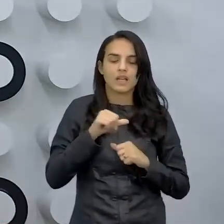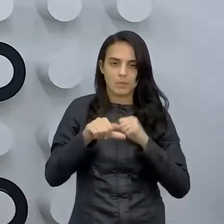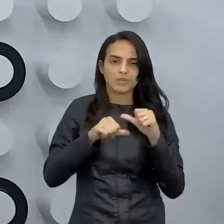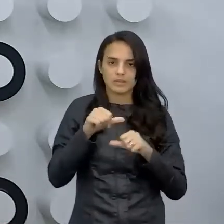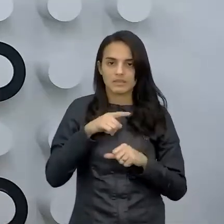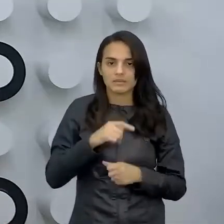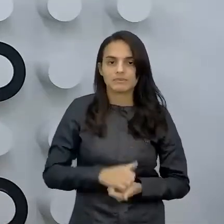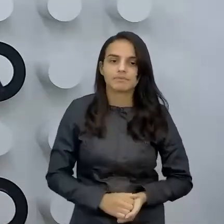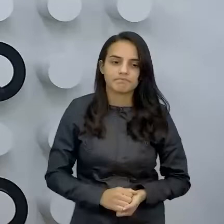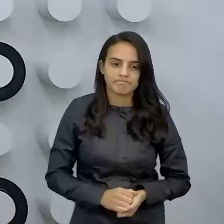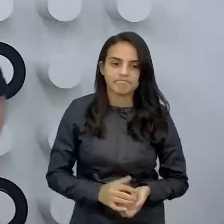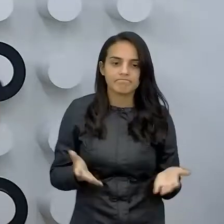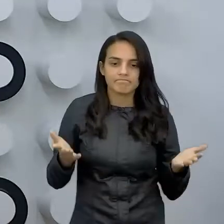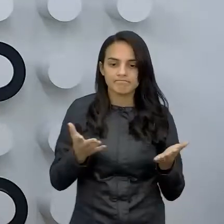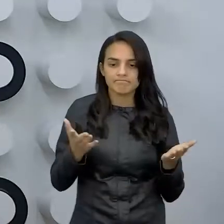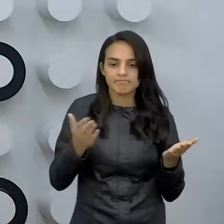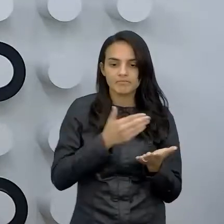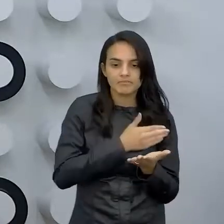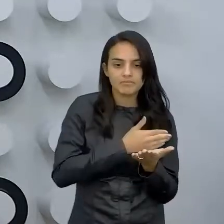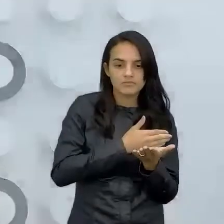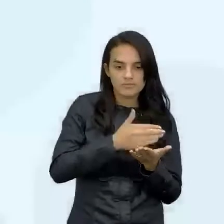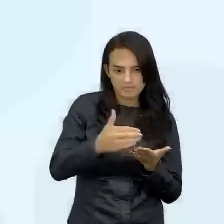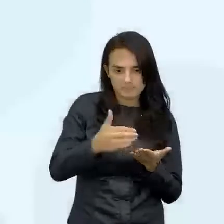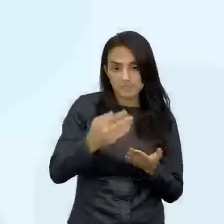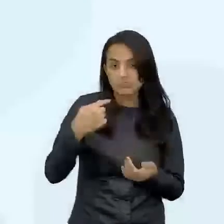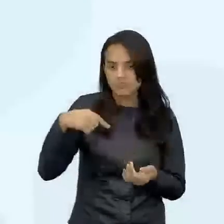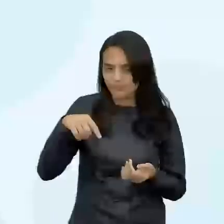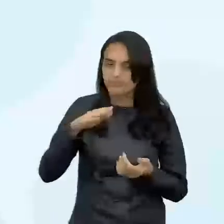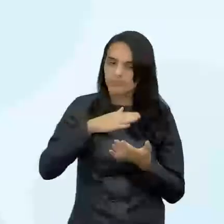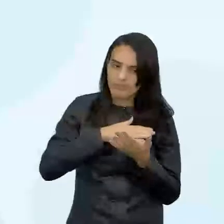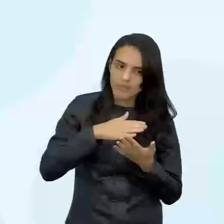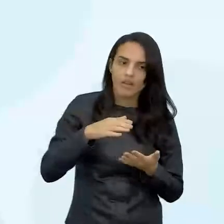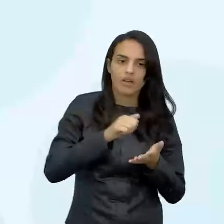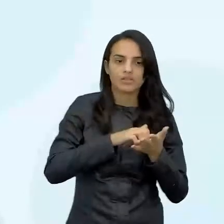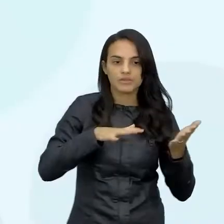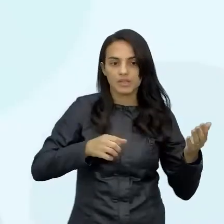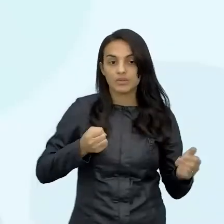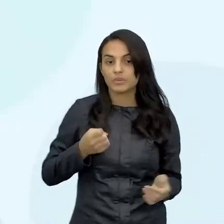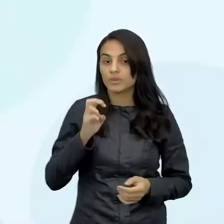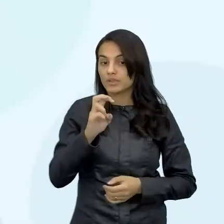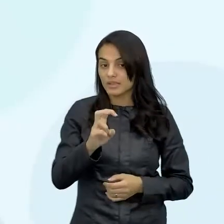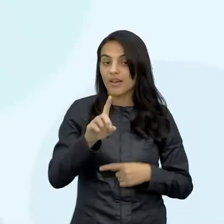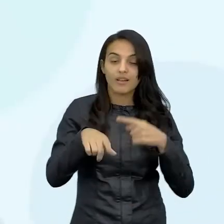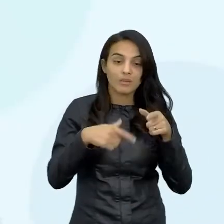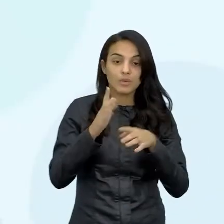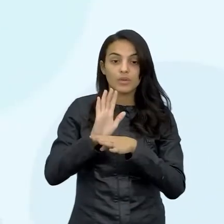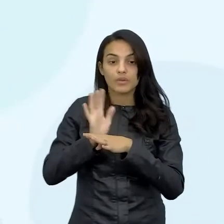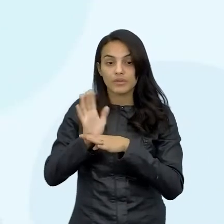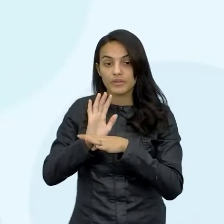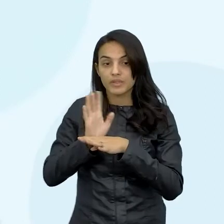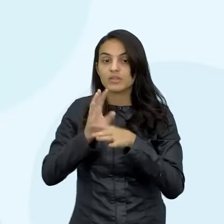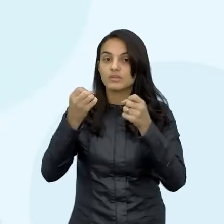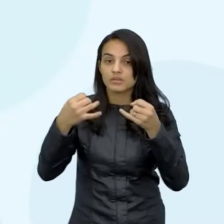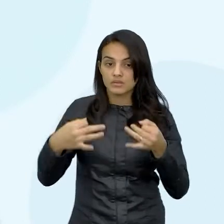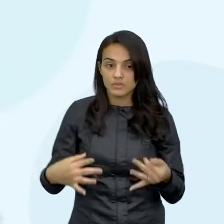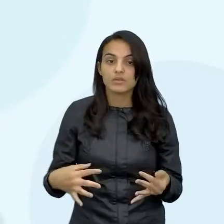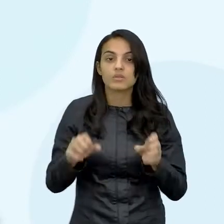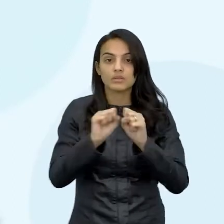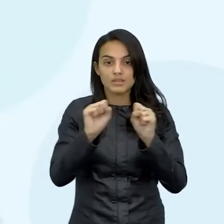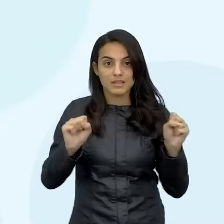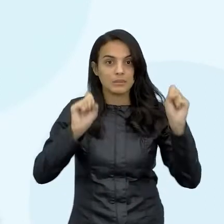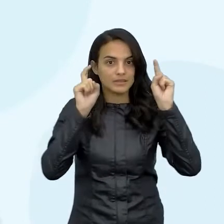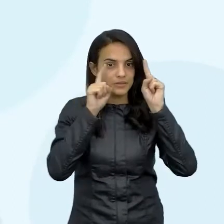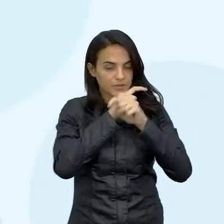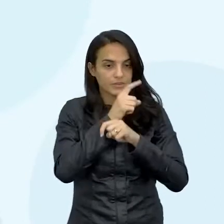alteração. Vamos lá entrar na introdução, né, para a gente já começar aí a atividade 5, aí depois desse vídeo aí que mostrou aí os sistemas